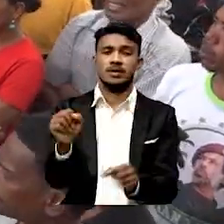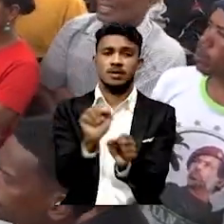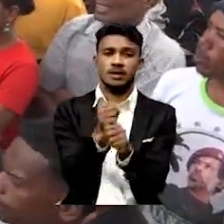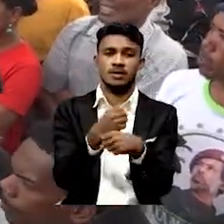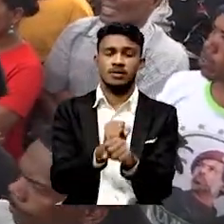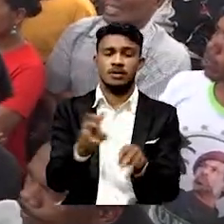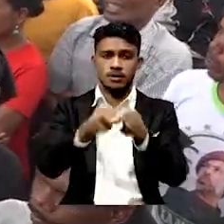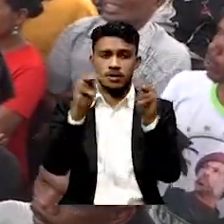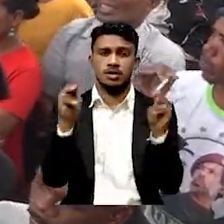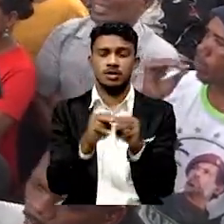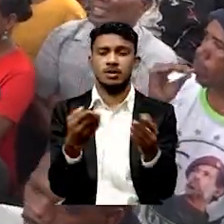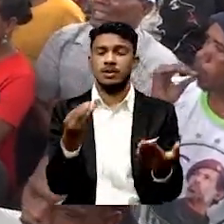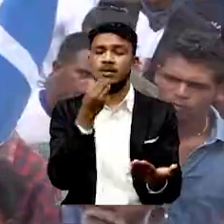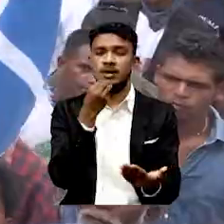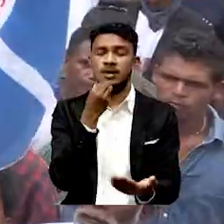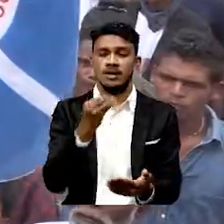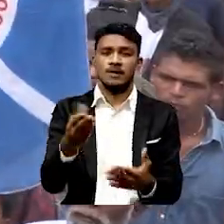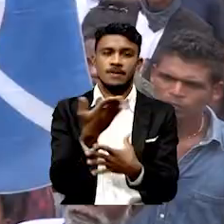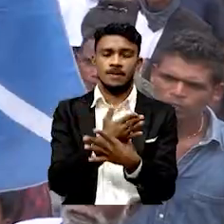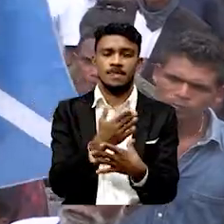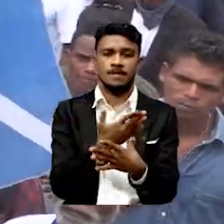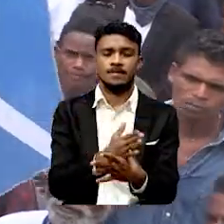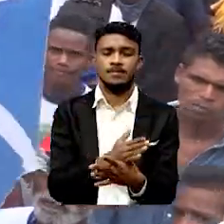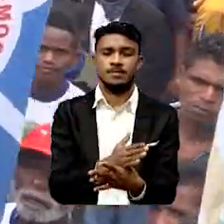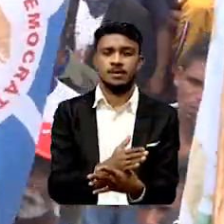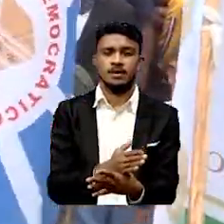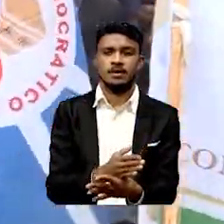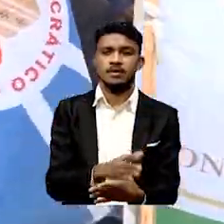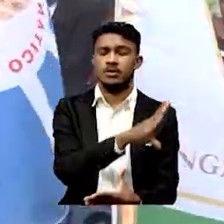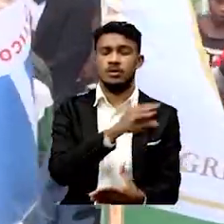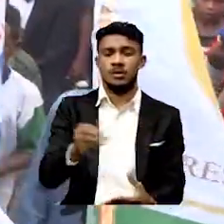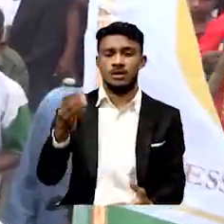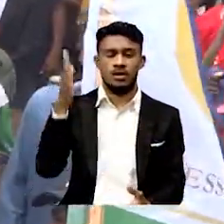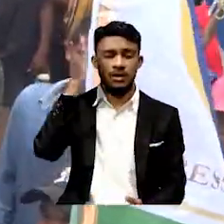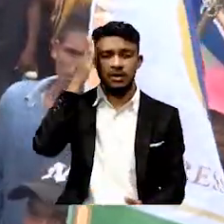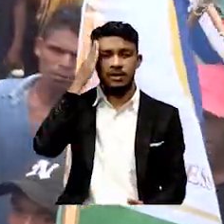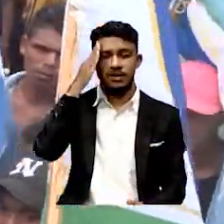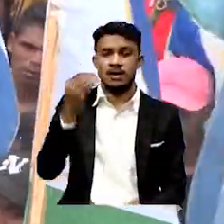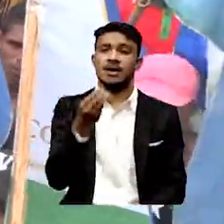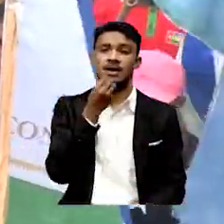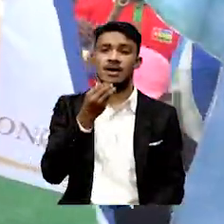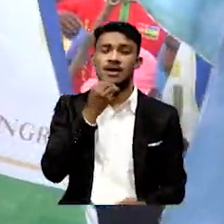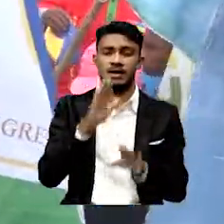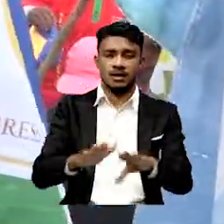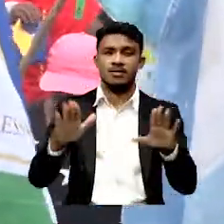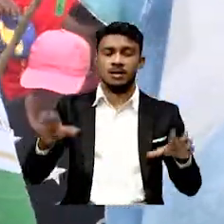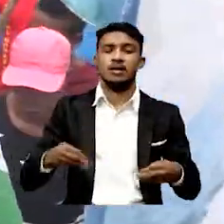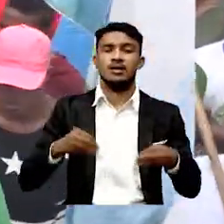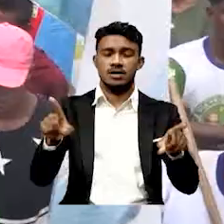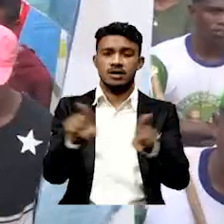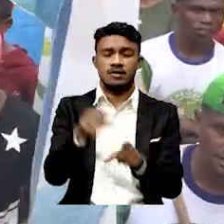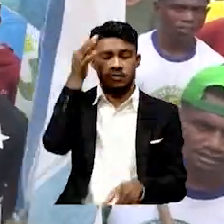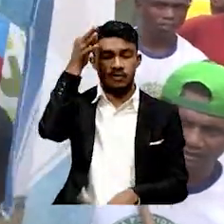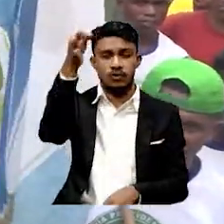ba produto refere. Nunemos tomata ba kosokuan sira ni nutrição, tamba kosokuan mak futuro na